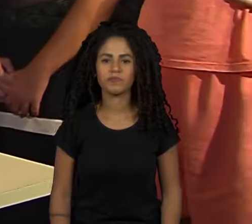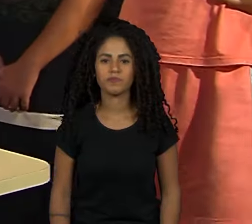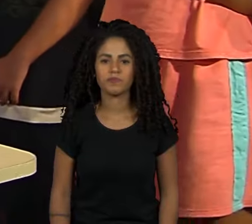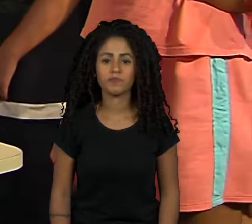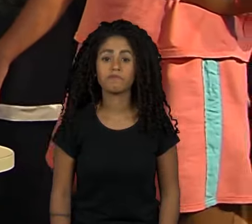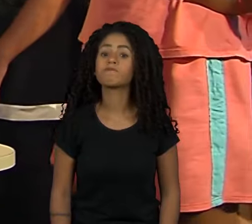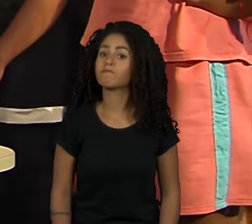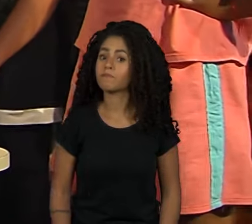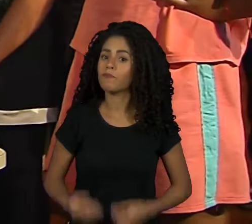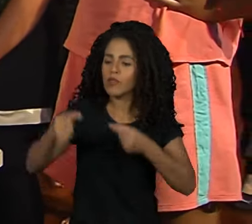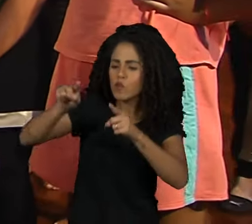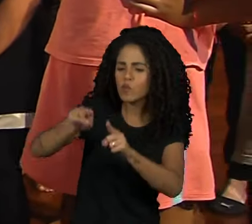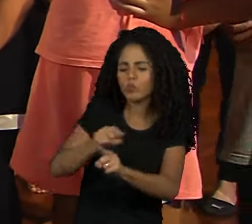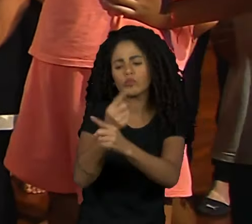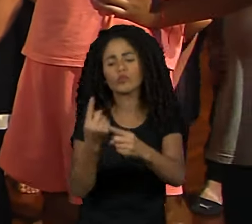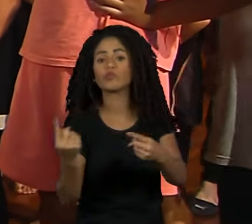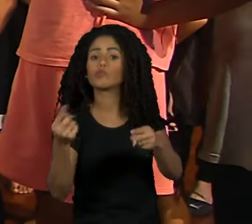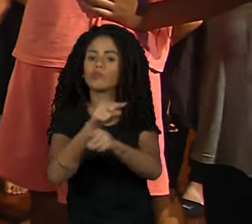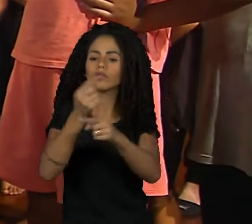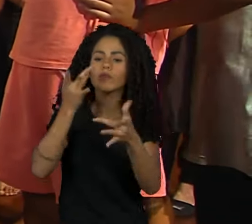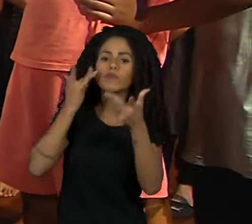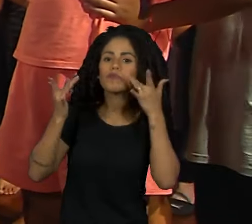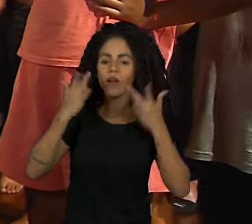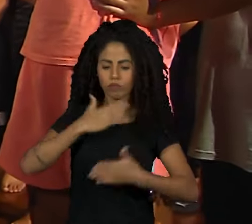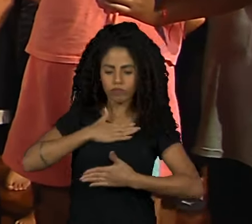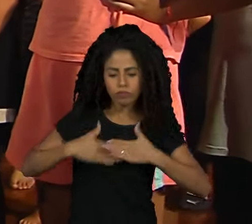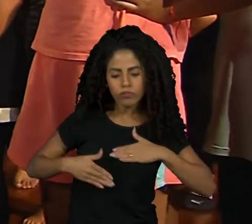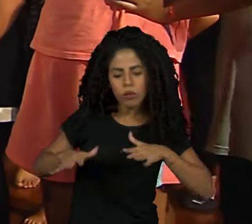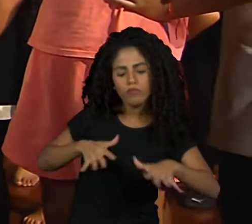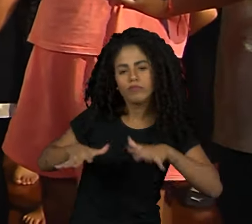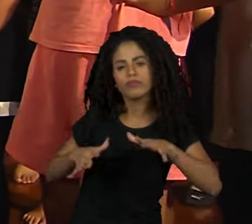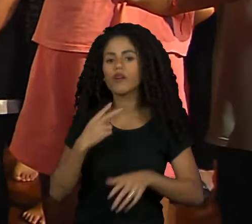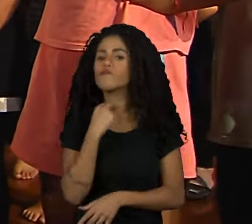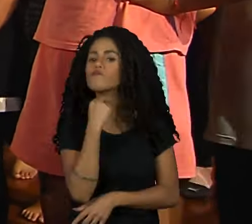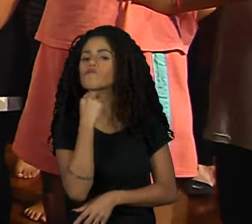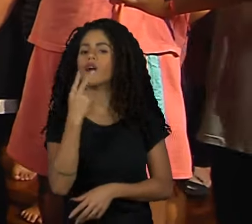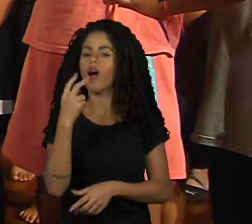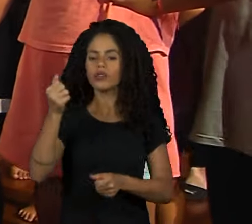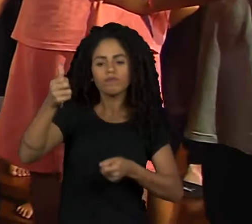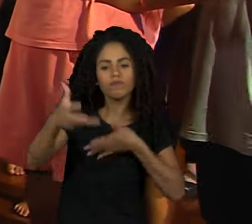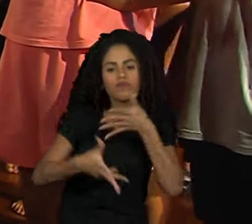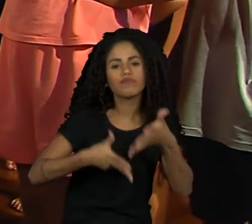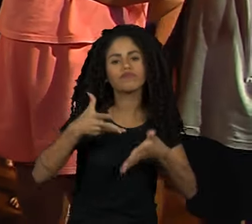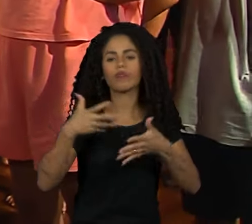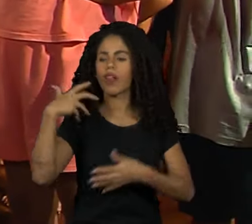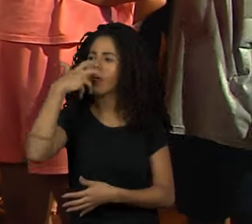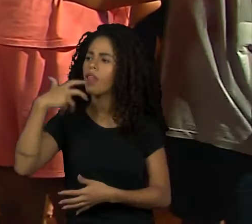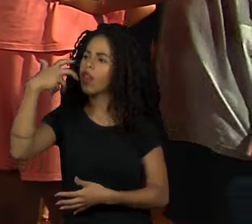Os musicais exigem do corpo todo, a voz para cantar,